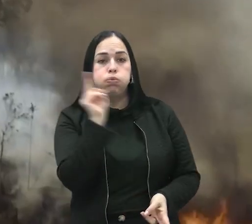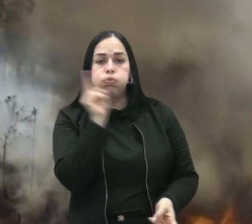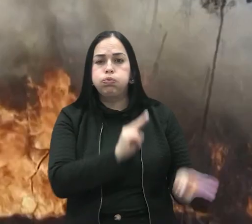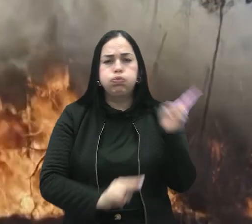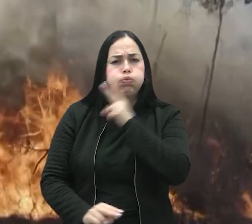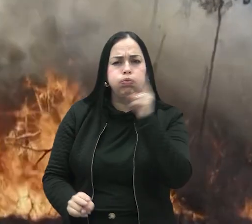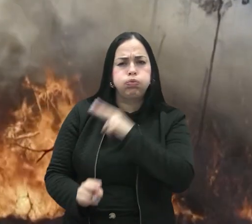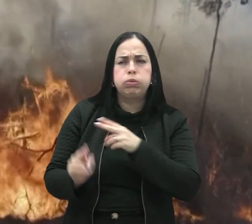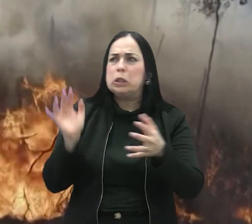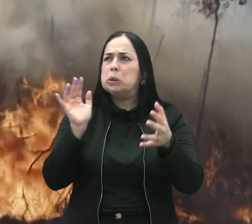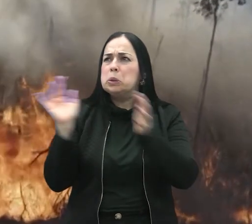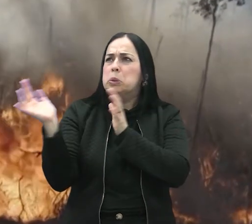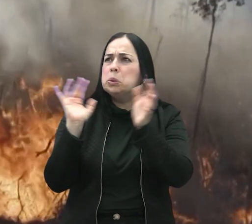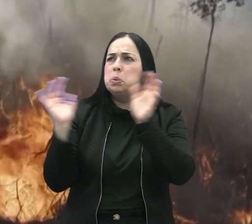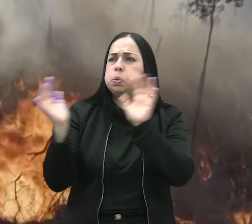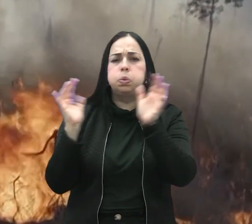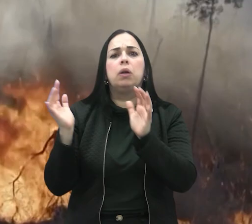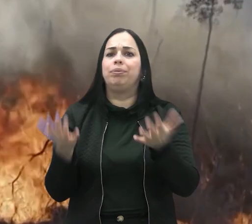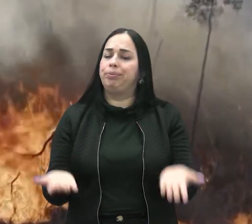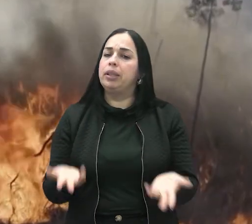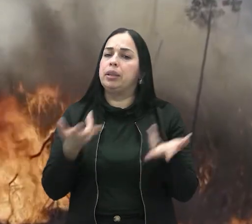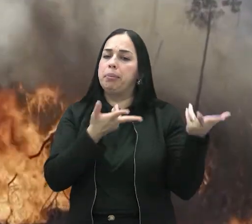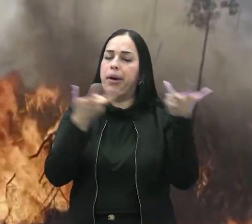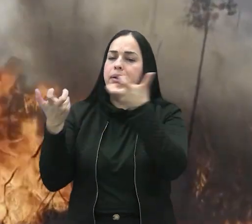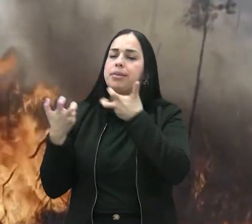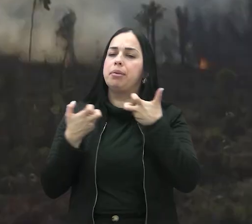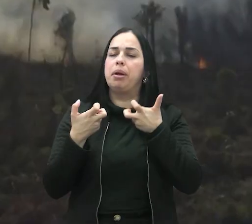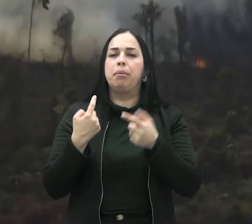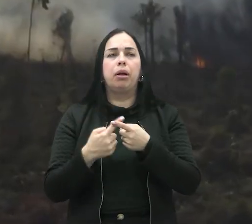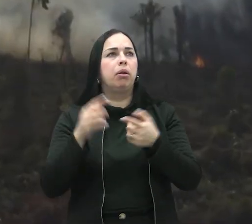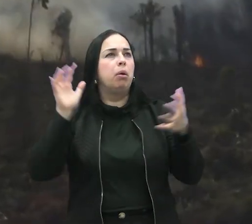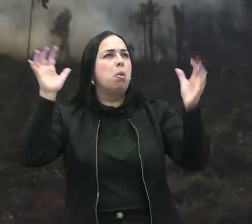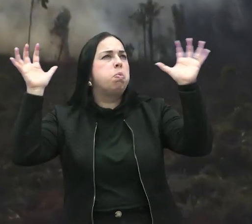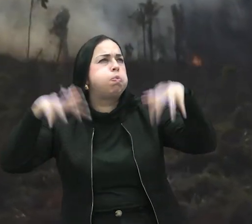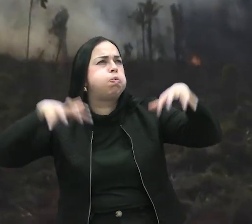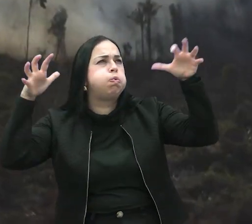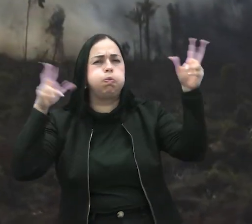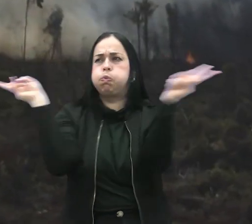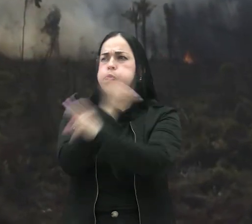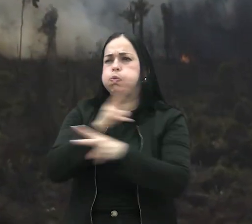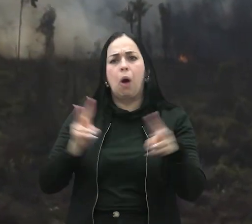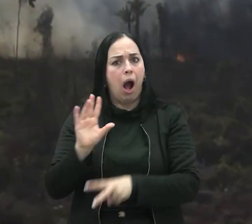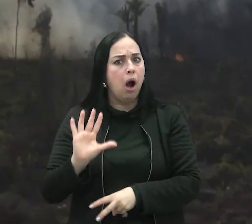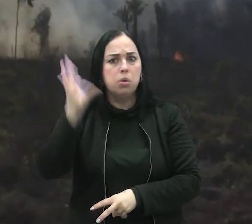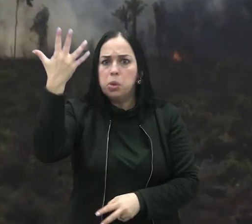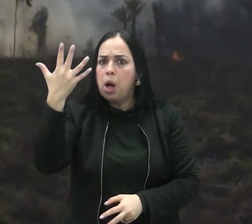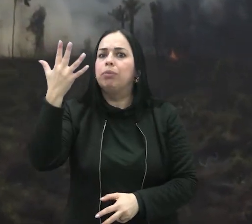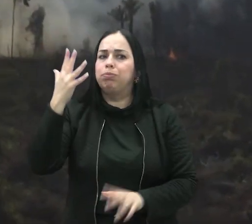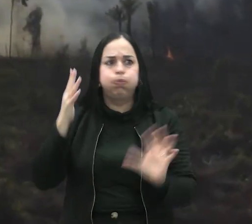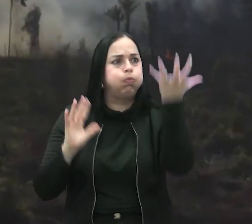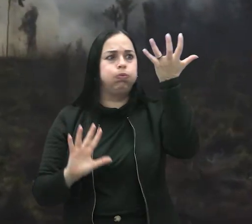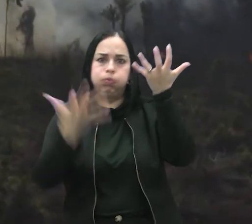A urgência imposta pela crise climática é inegável, com eventos extremos se tornando cada vez